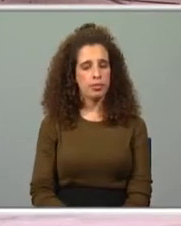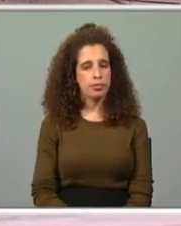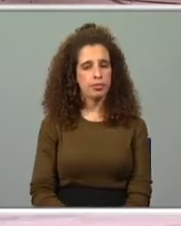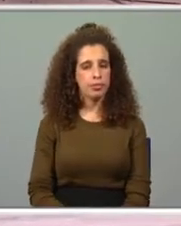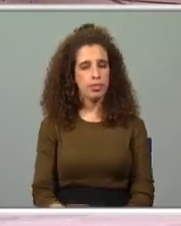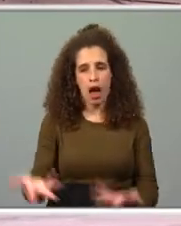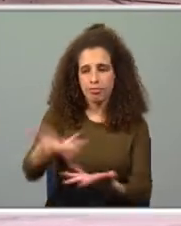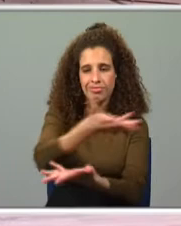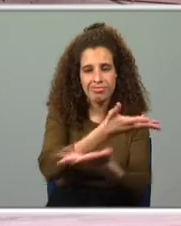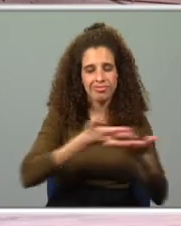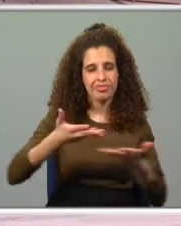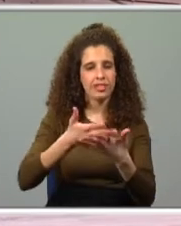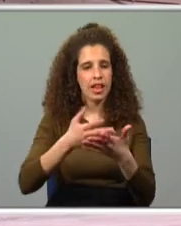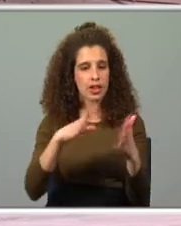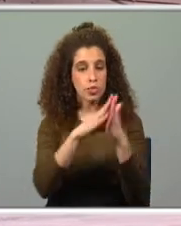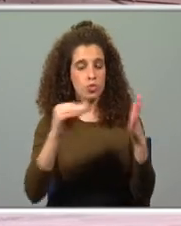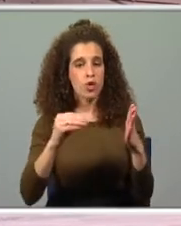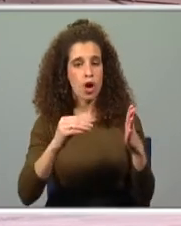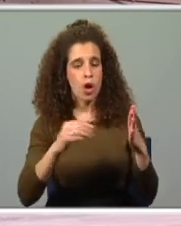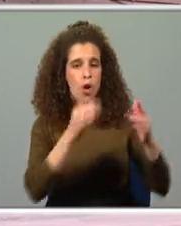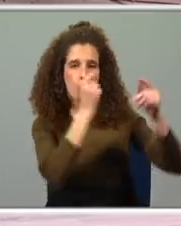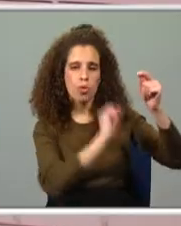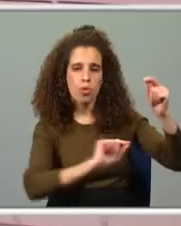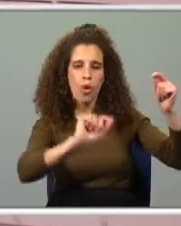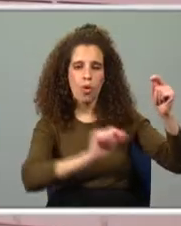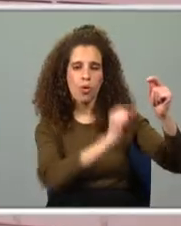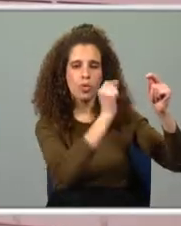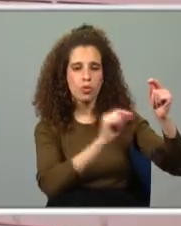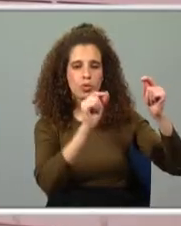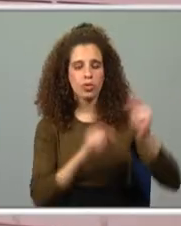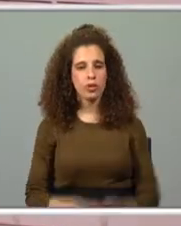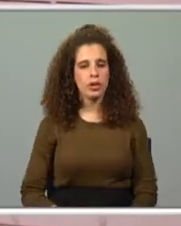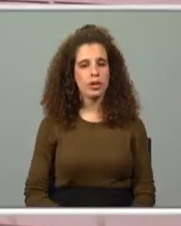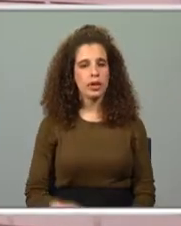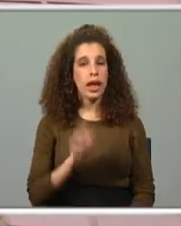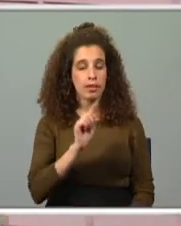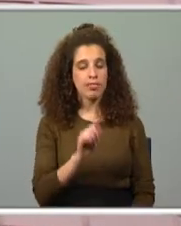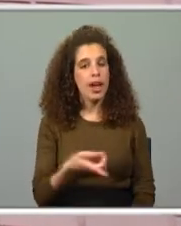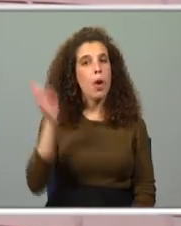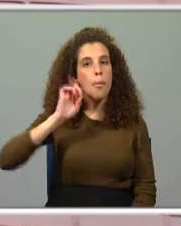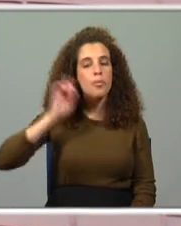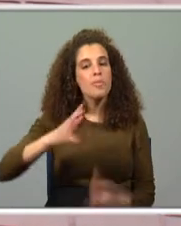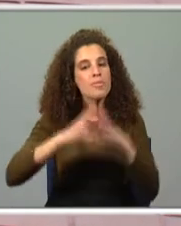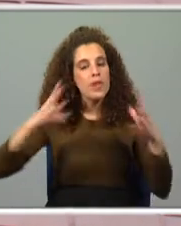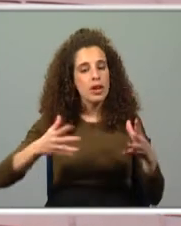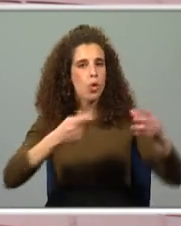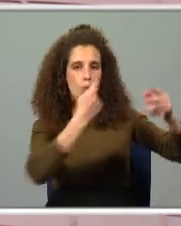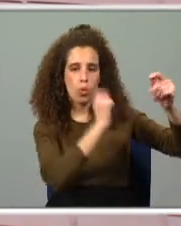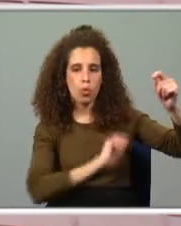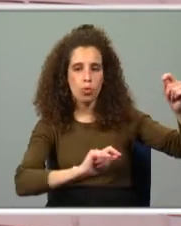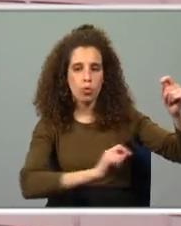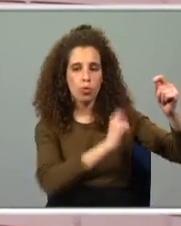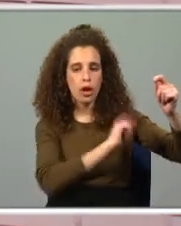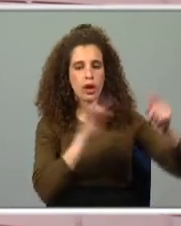a interagir quase em imitação com os violinos. As cordas, nesta altura, tinham uma importância enorme. E esta questão de estar uma